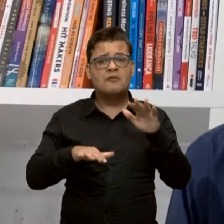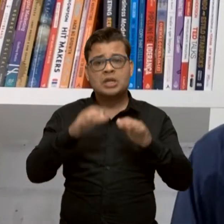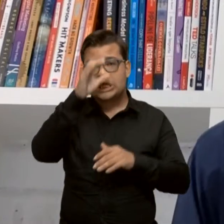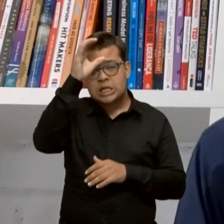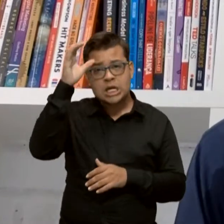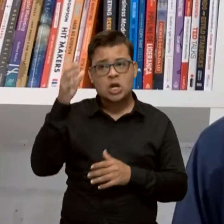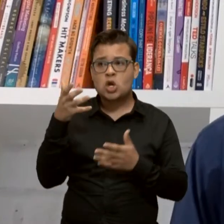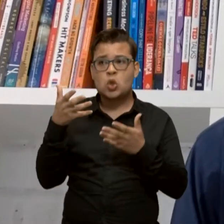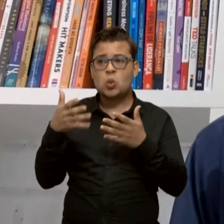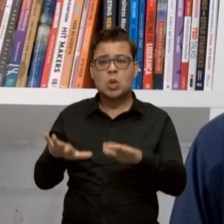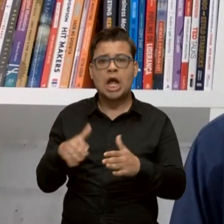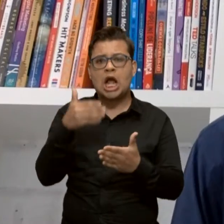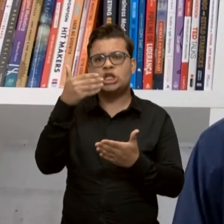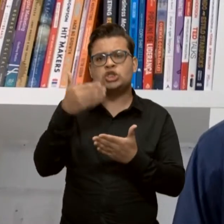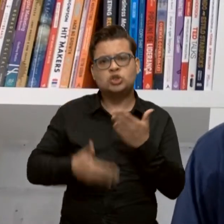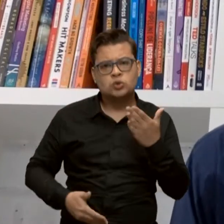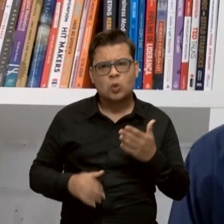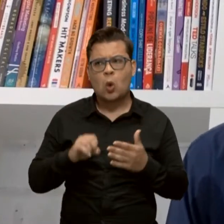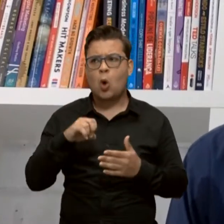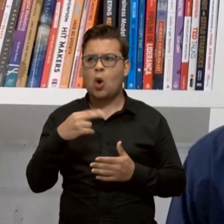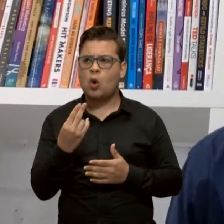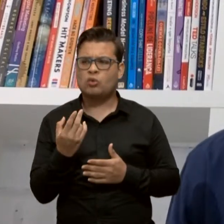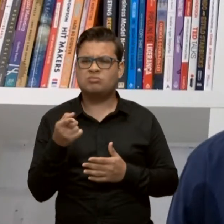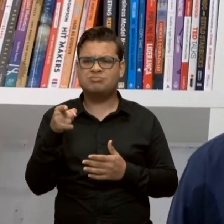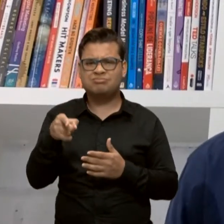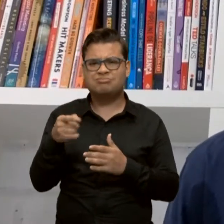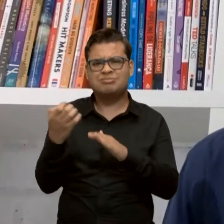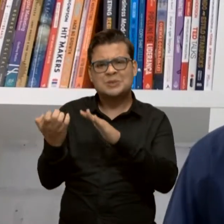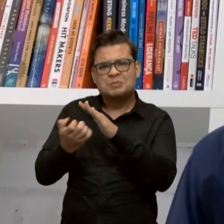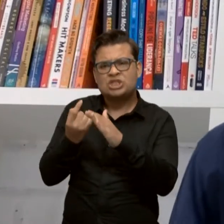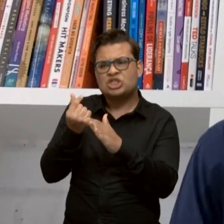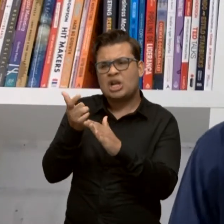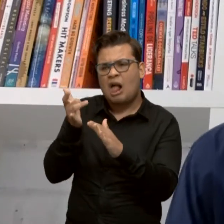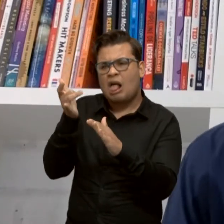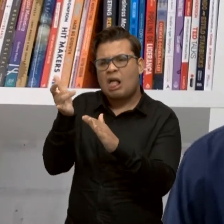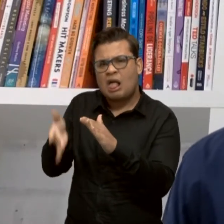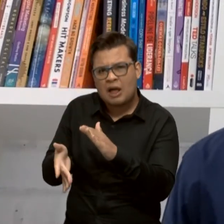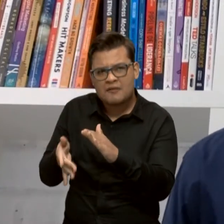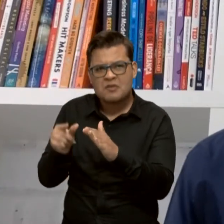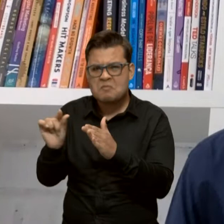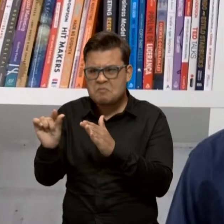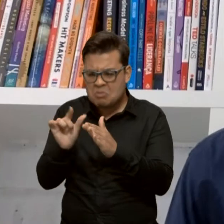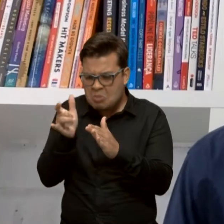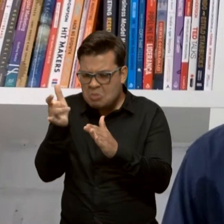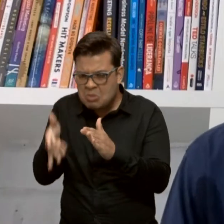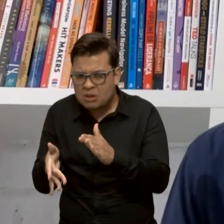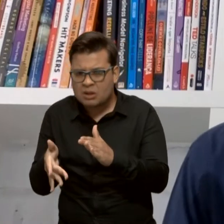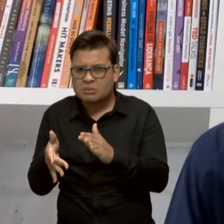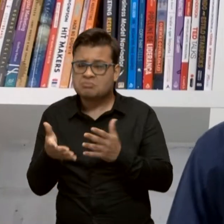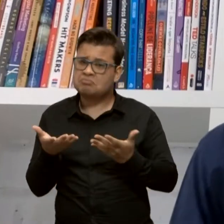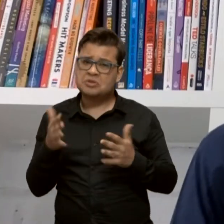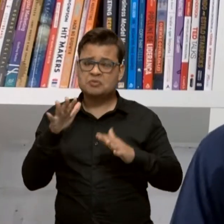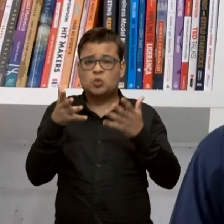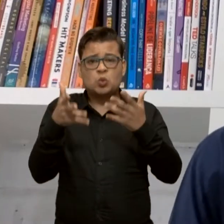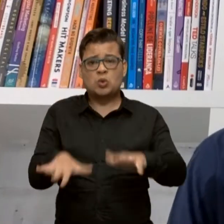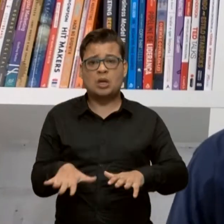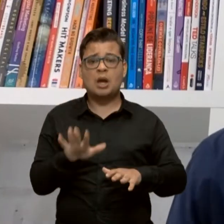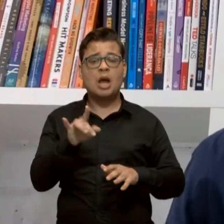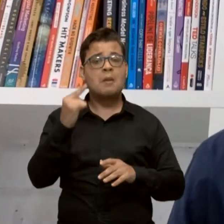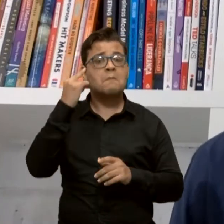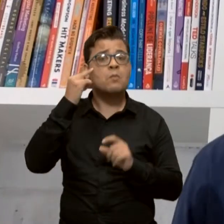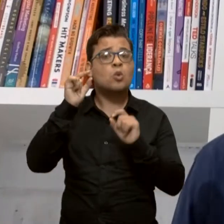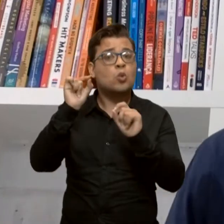desconto, às vezes ele não quer um crédito, mas às vezes ele quer comprar e saber, por exemplo, que a empresa vai fazer